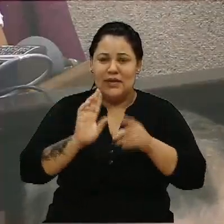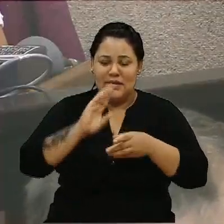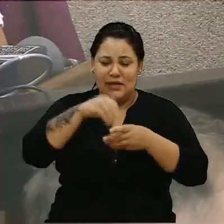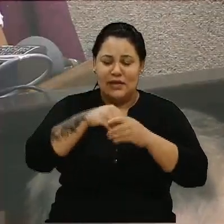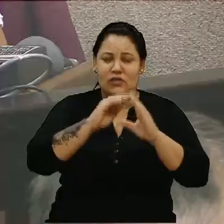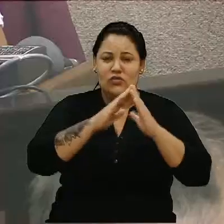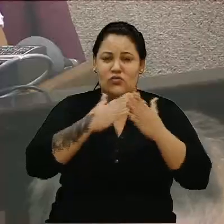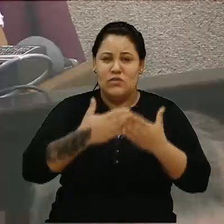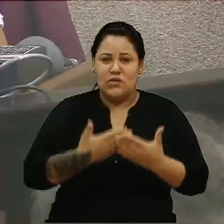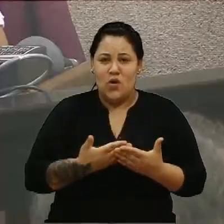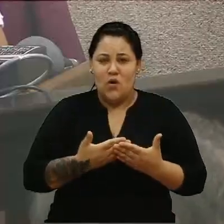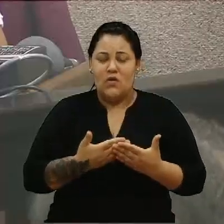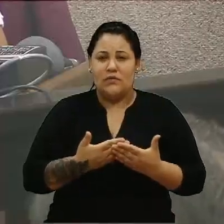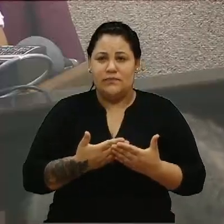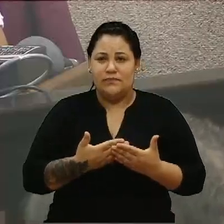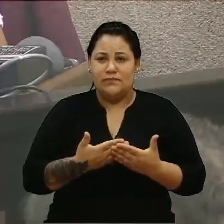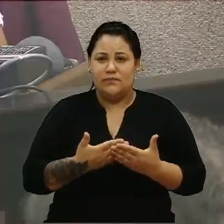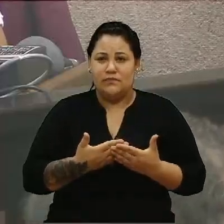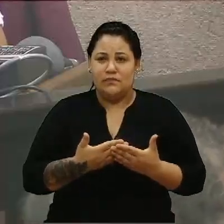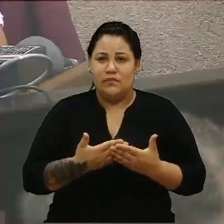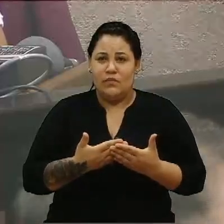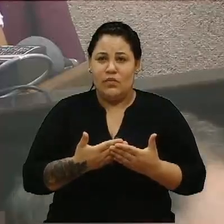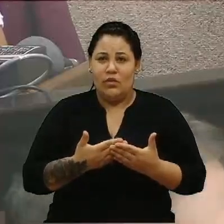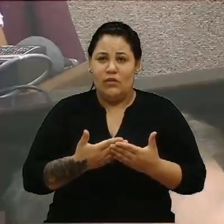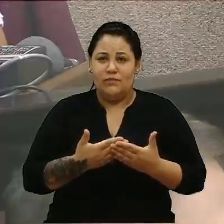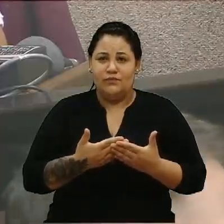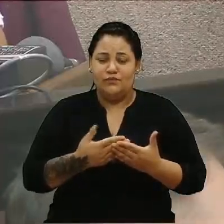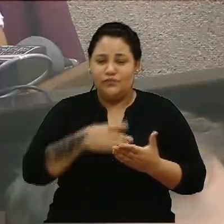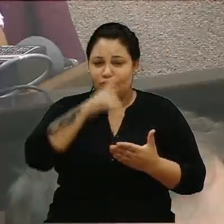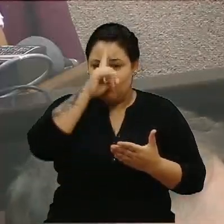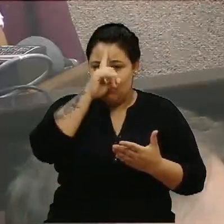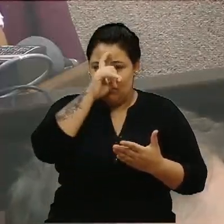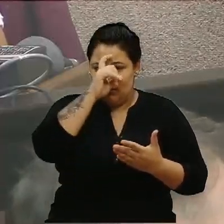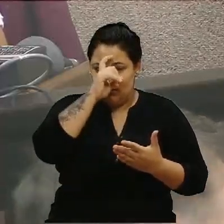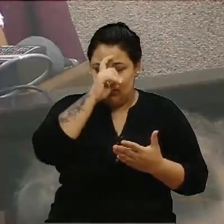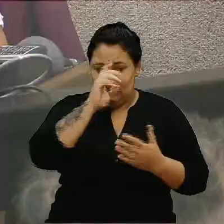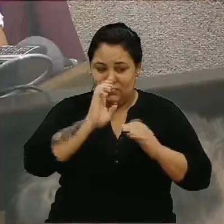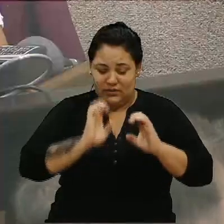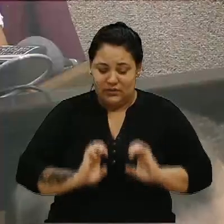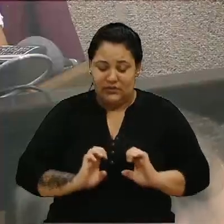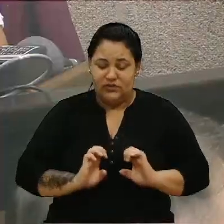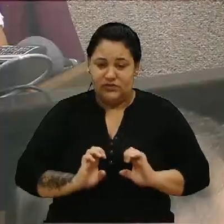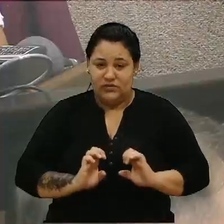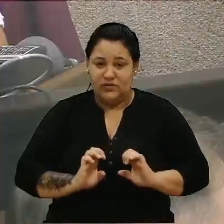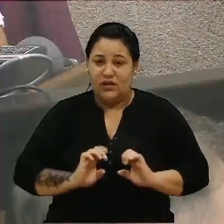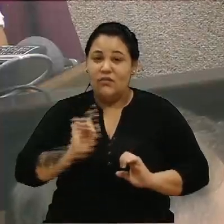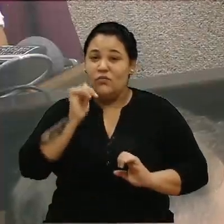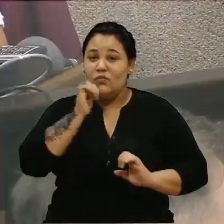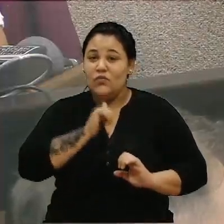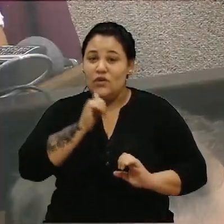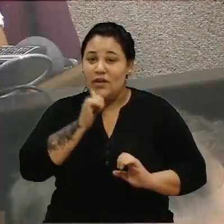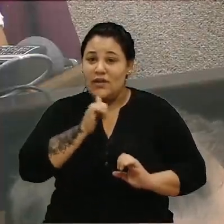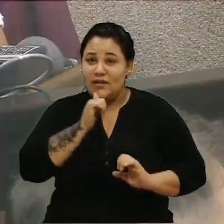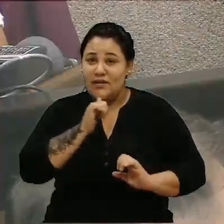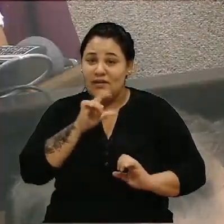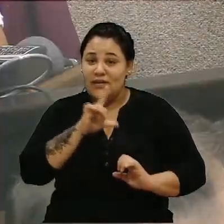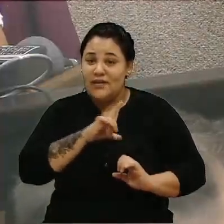escola, no hospital, quando são médicos, as mulheres chegam por